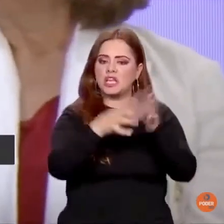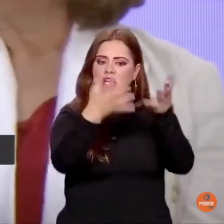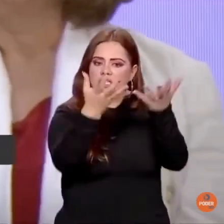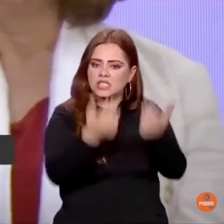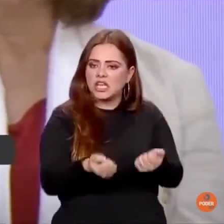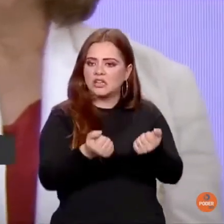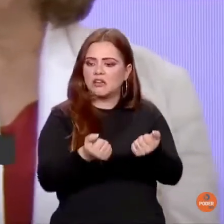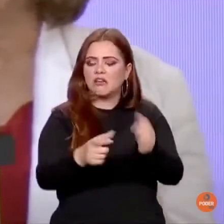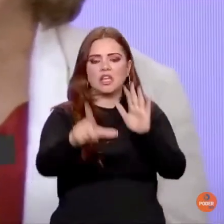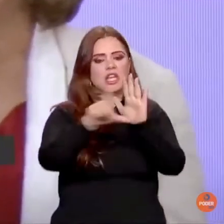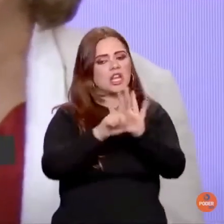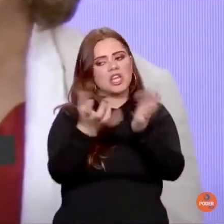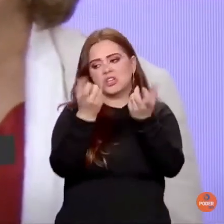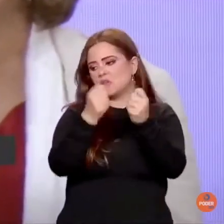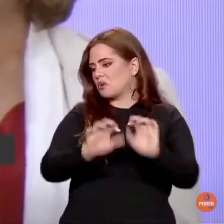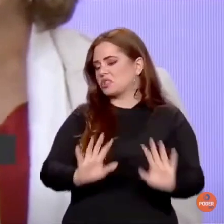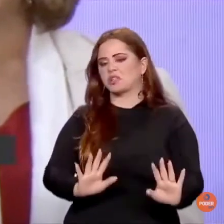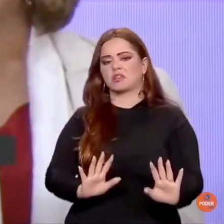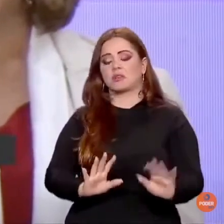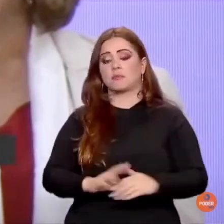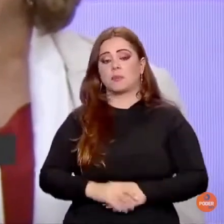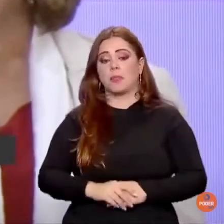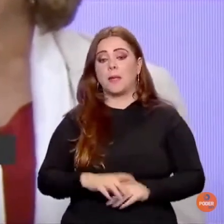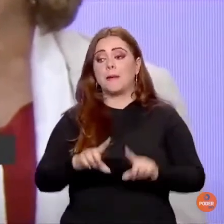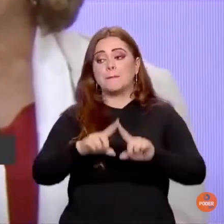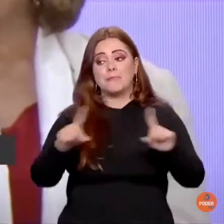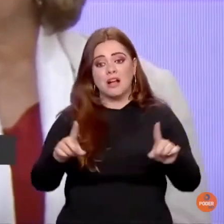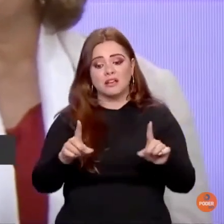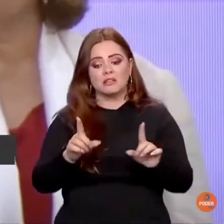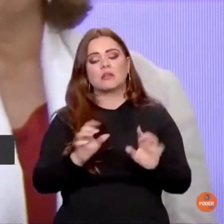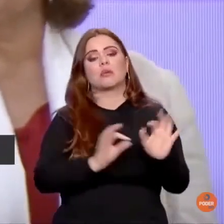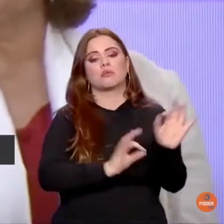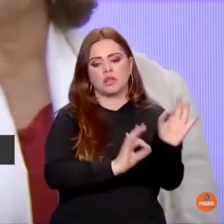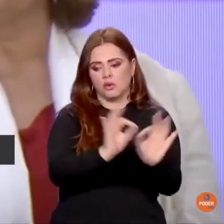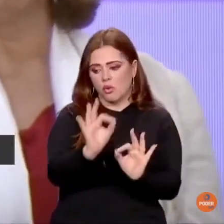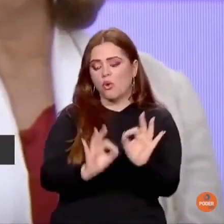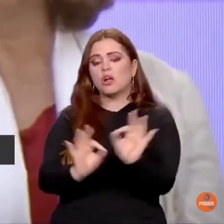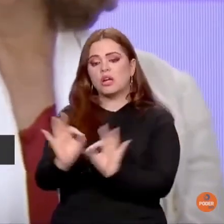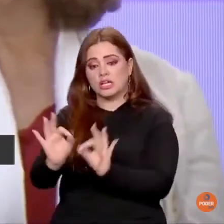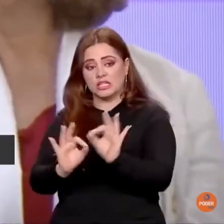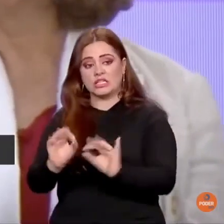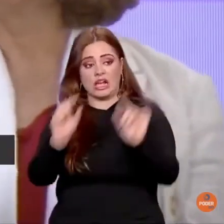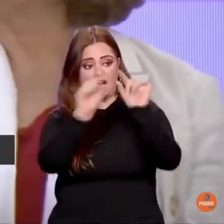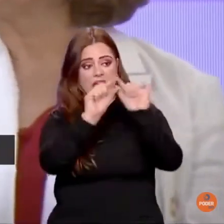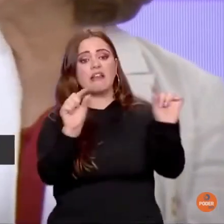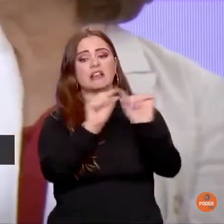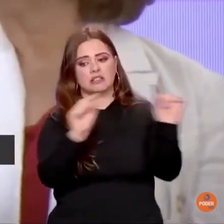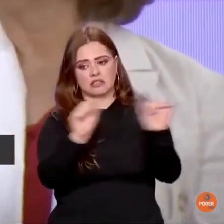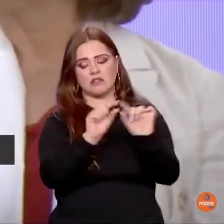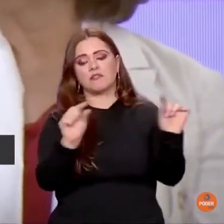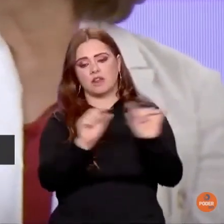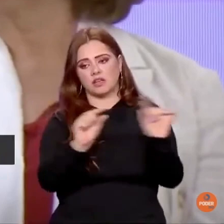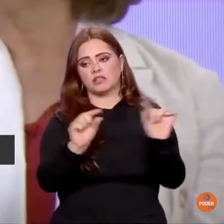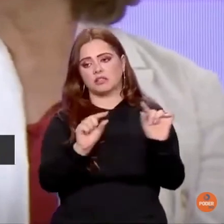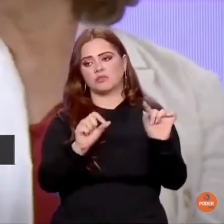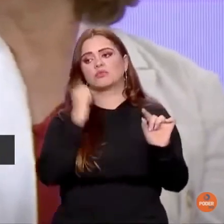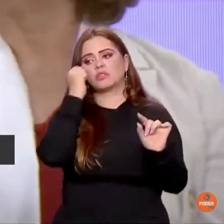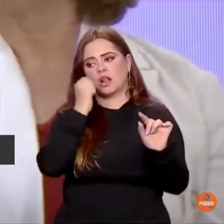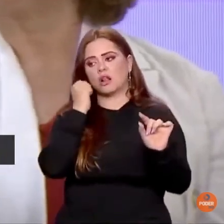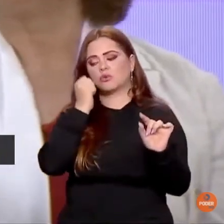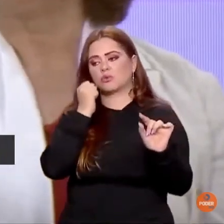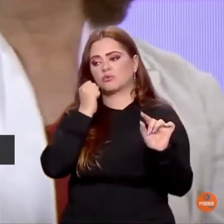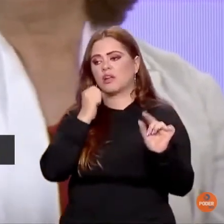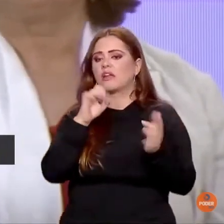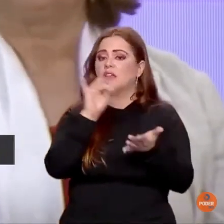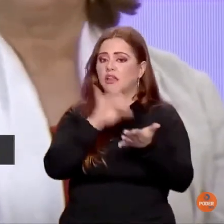eu quero apenas fazer um reparo na frase do ex-governador e do saudoso senador Franco Montoro.